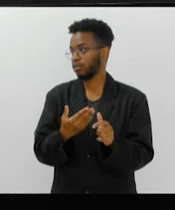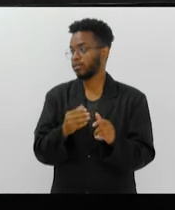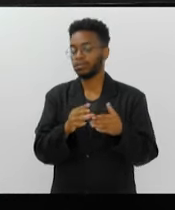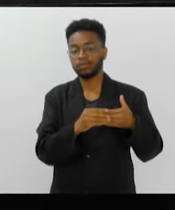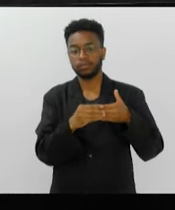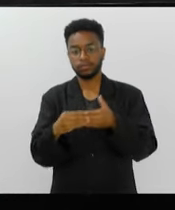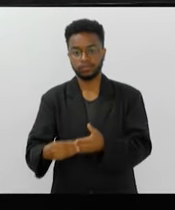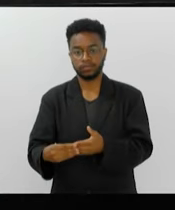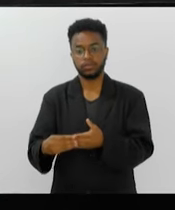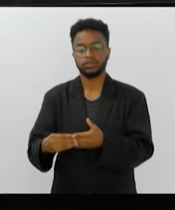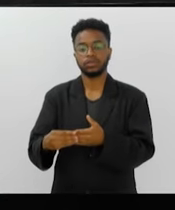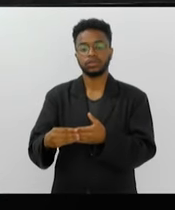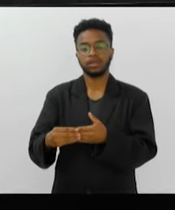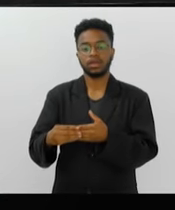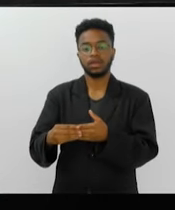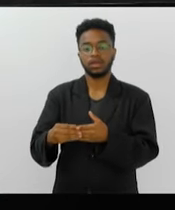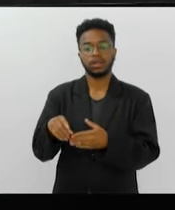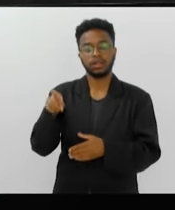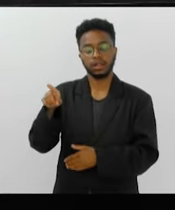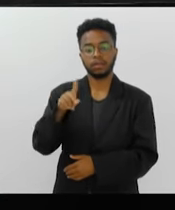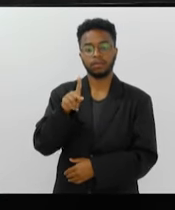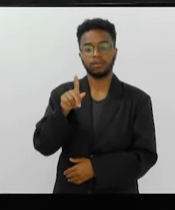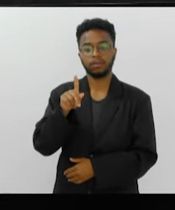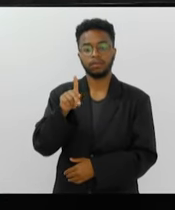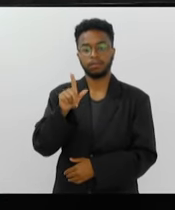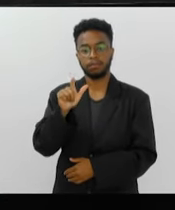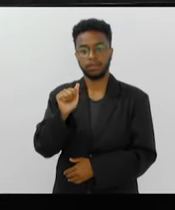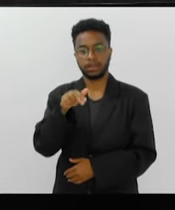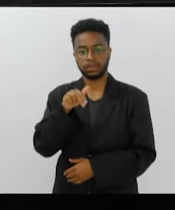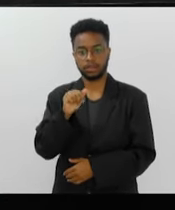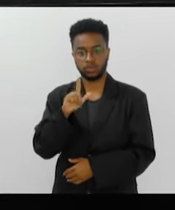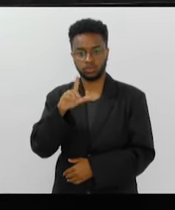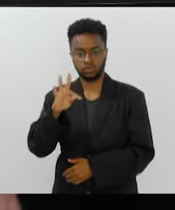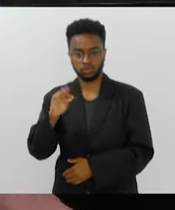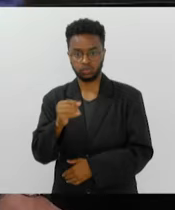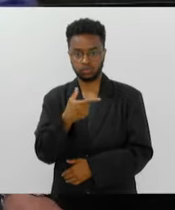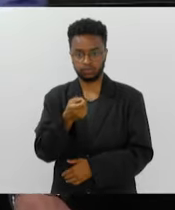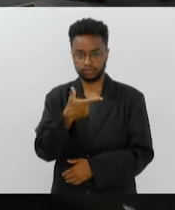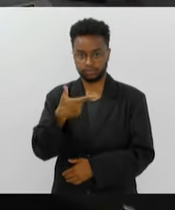Planalto a partir de 2026 muito obg obrigado senhor